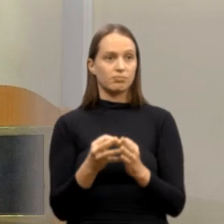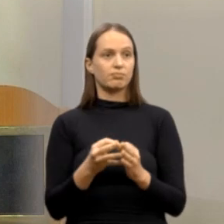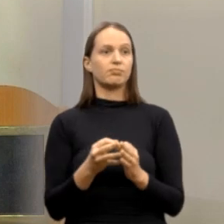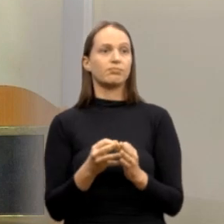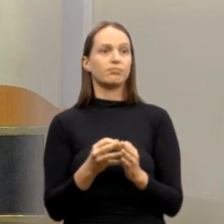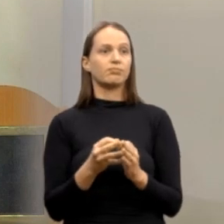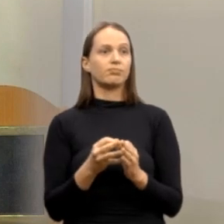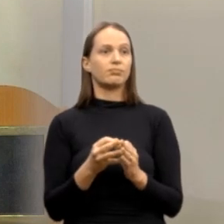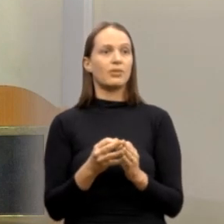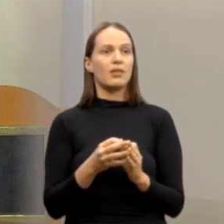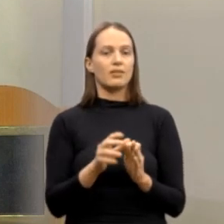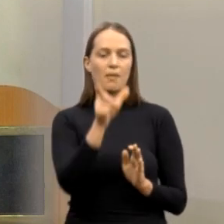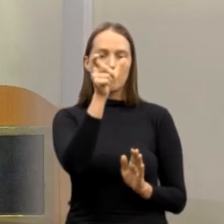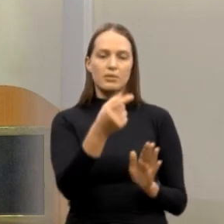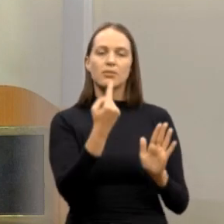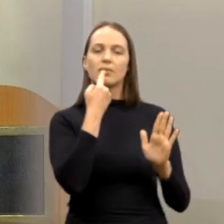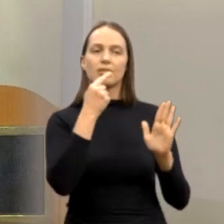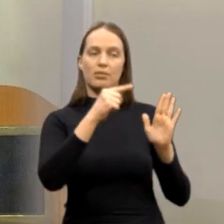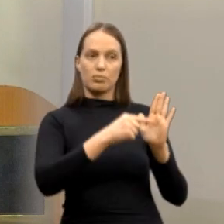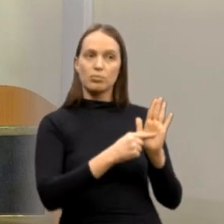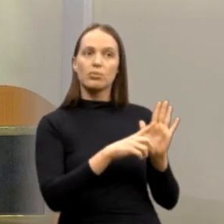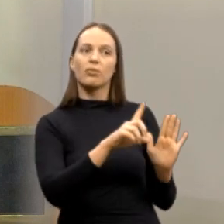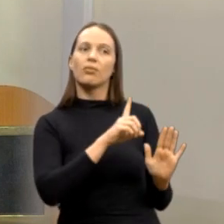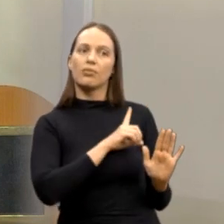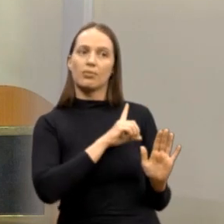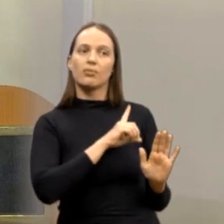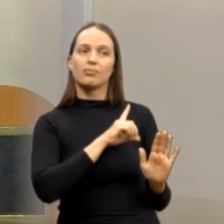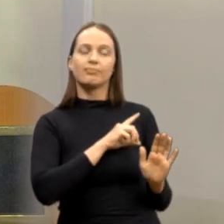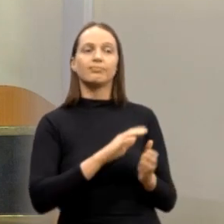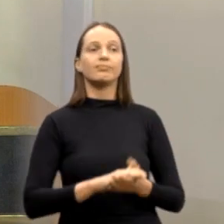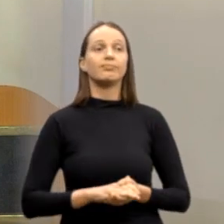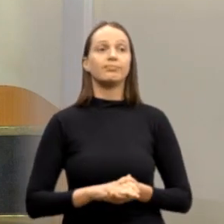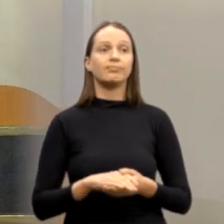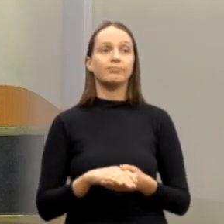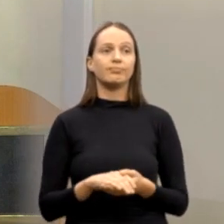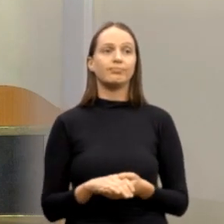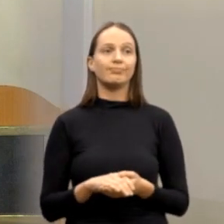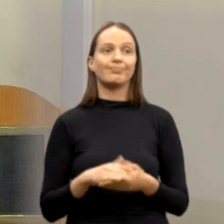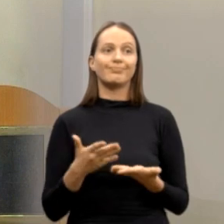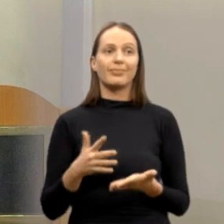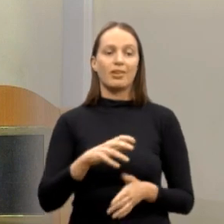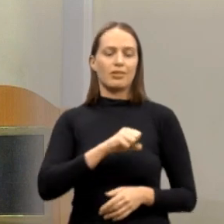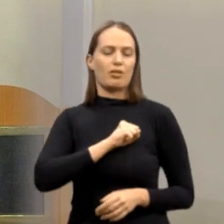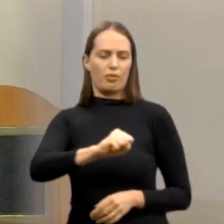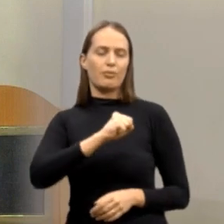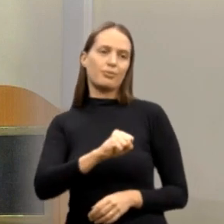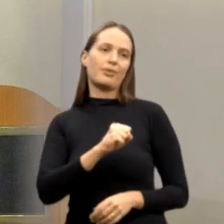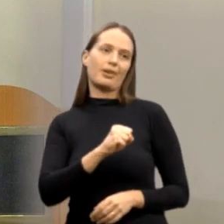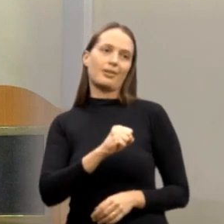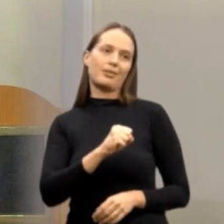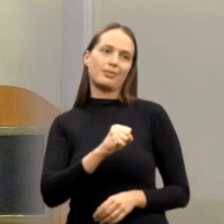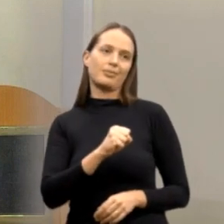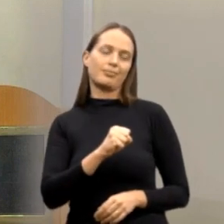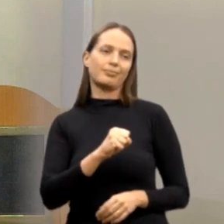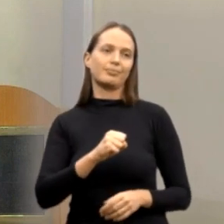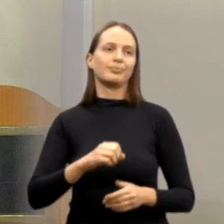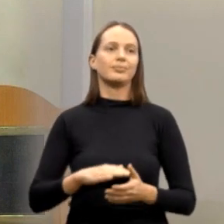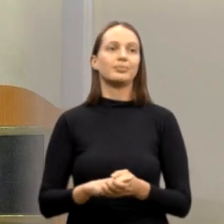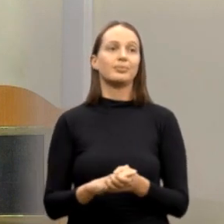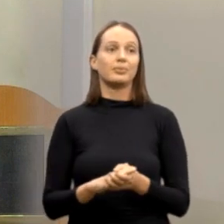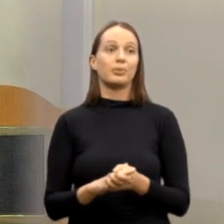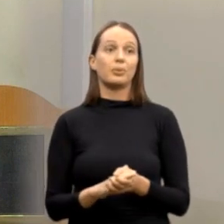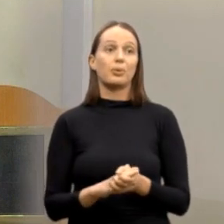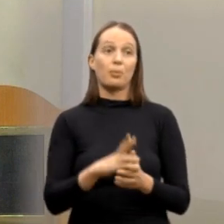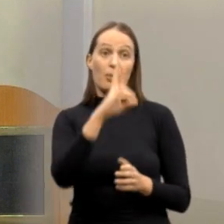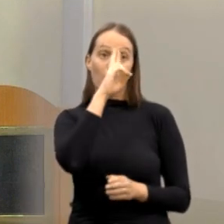denunciante Pois se não fosse isso talvez se pactuar que ele havia tido o infarto Como disse o dono do estabelecimento na